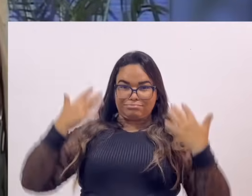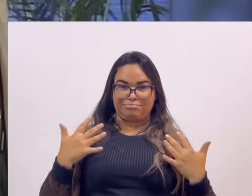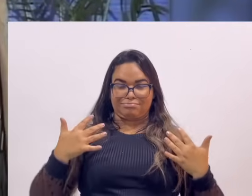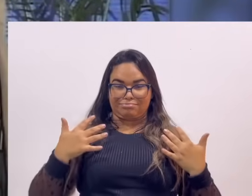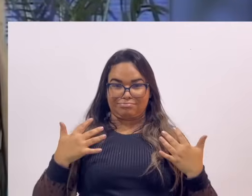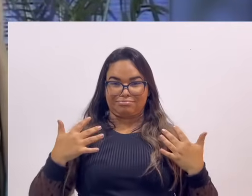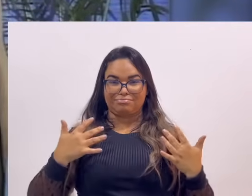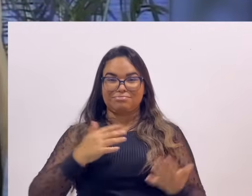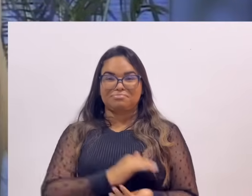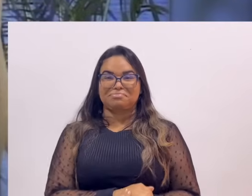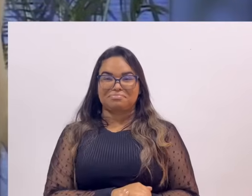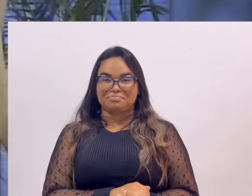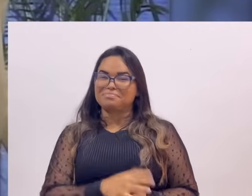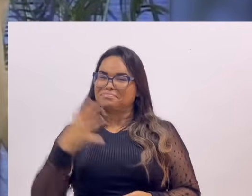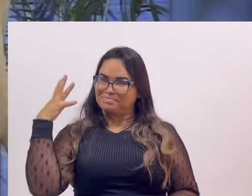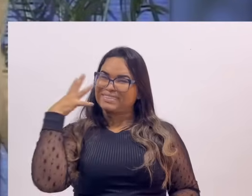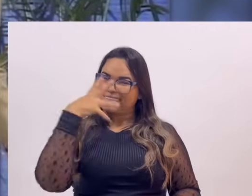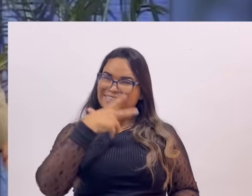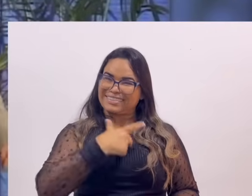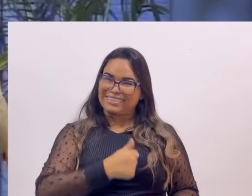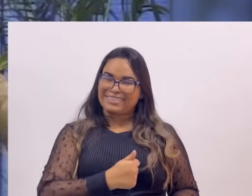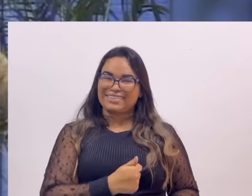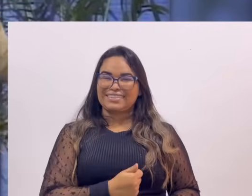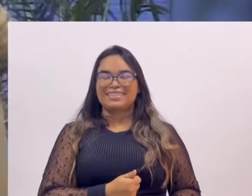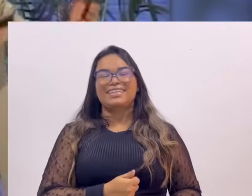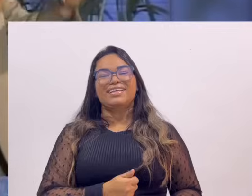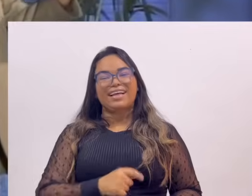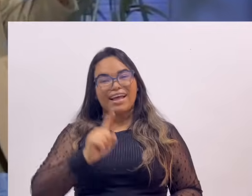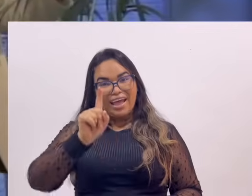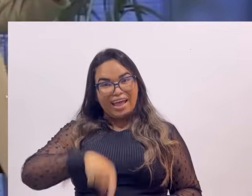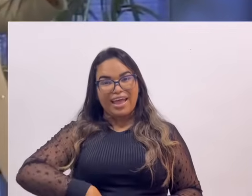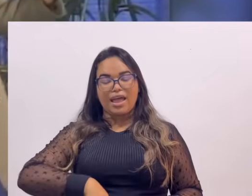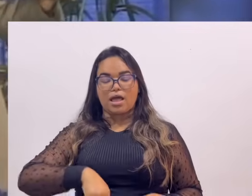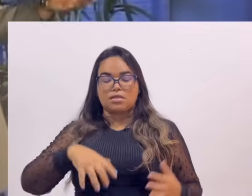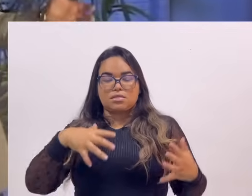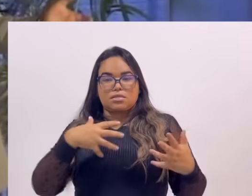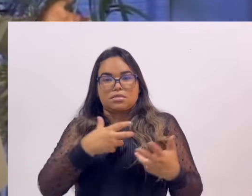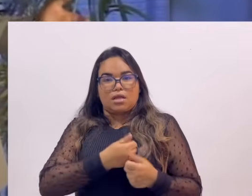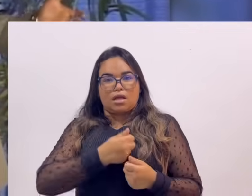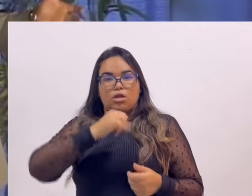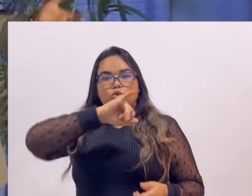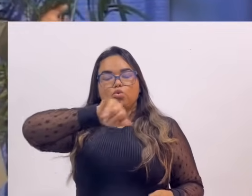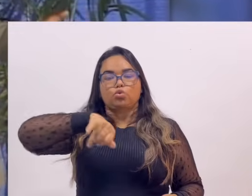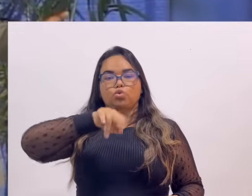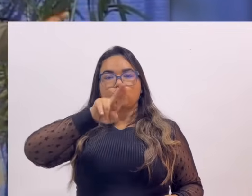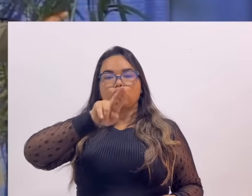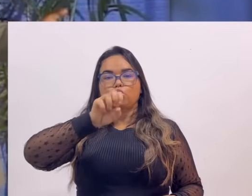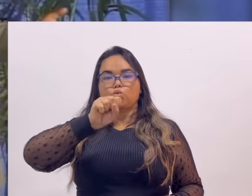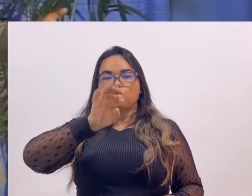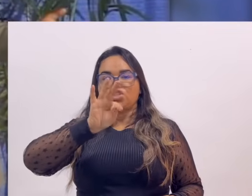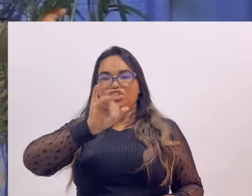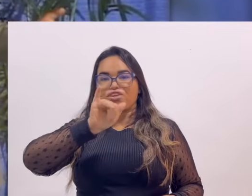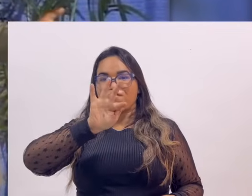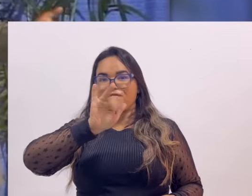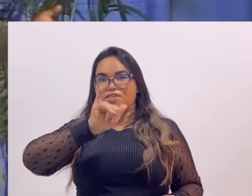Isso é lindo! É isso que se chama justificação. Você se encontra diante do altar de sacrifício